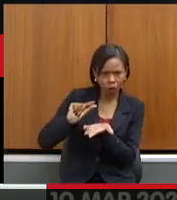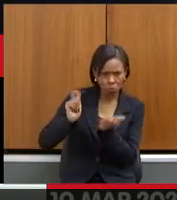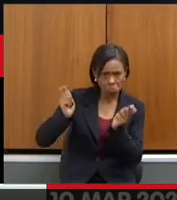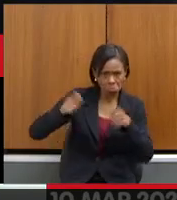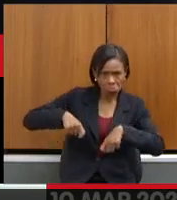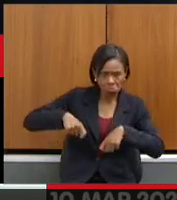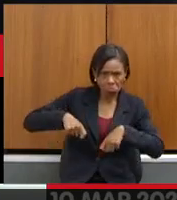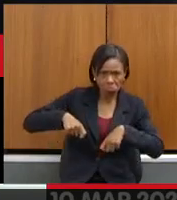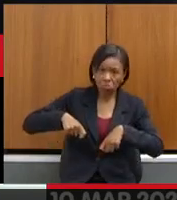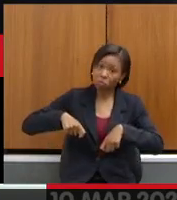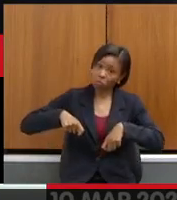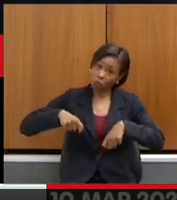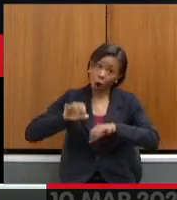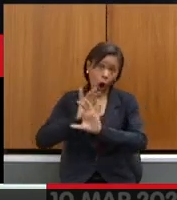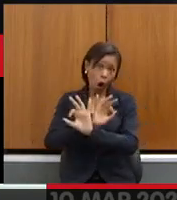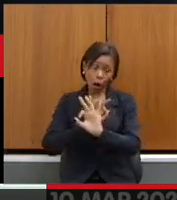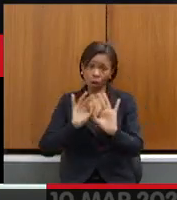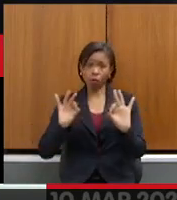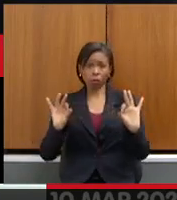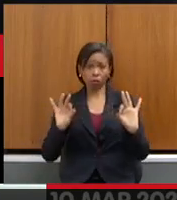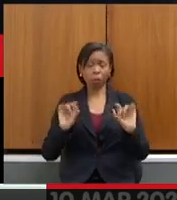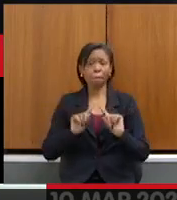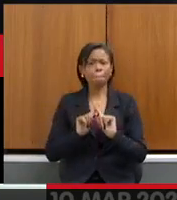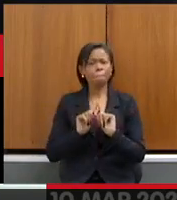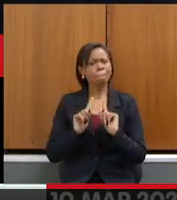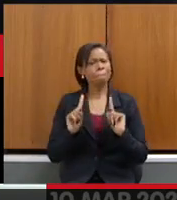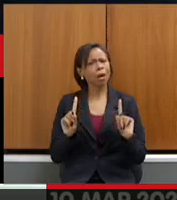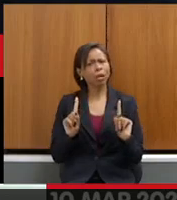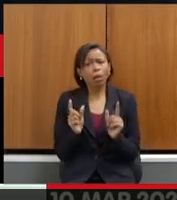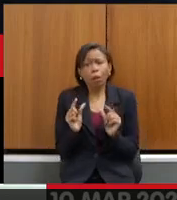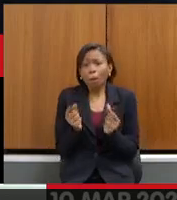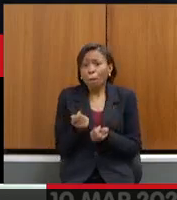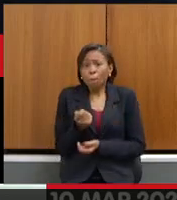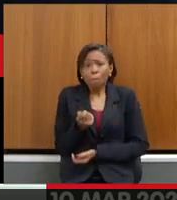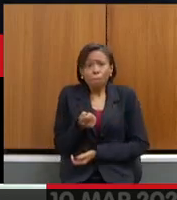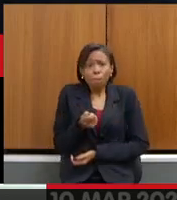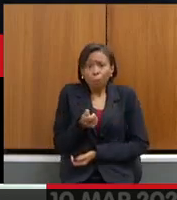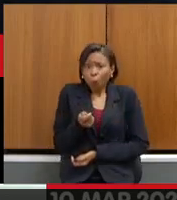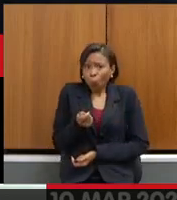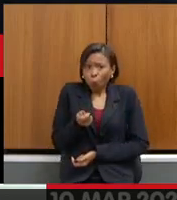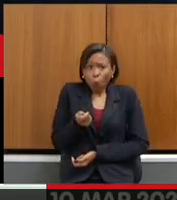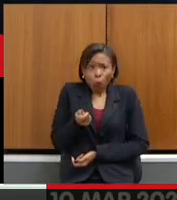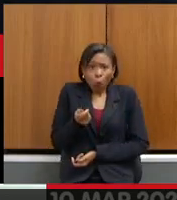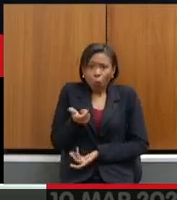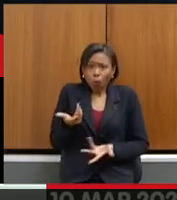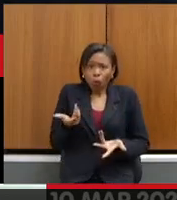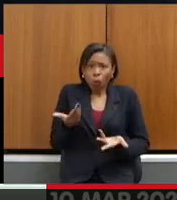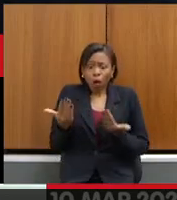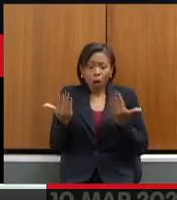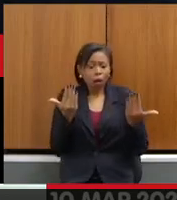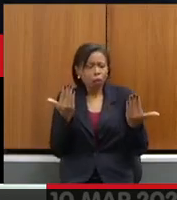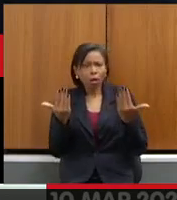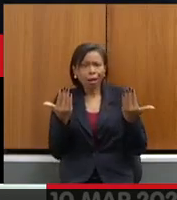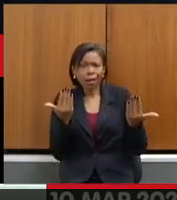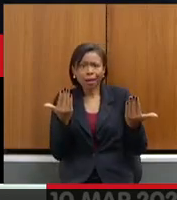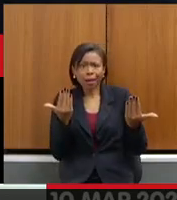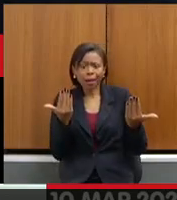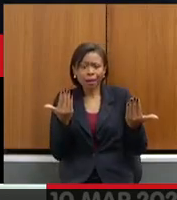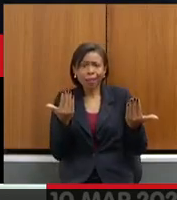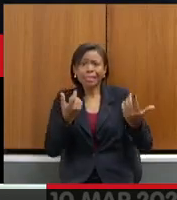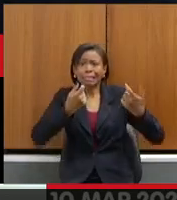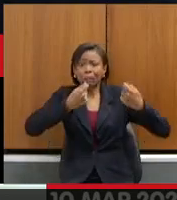registro aqui Que ótimo que seja mas é pouco ao se comparar pela necessidade